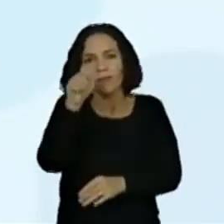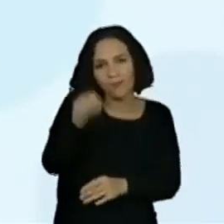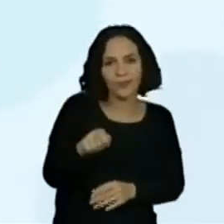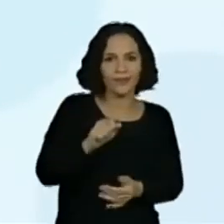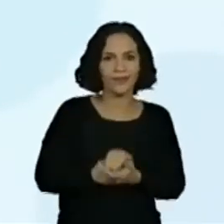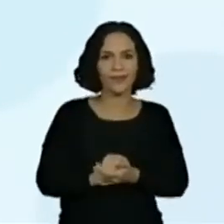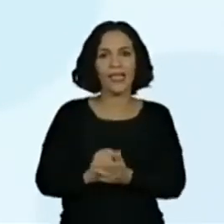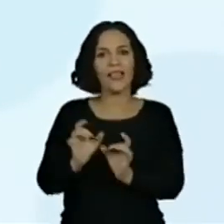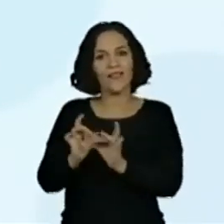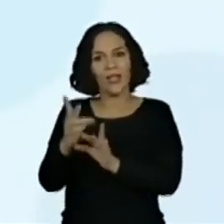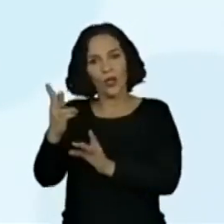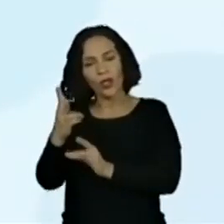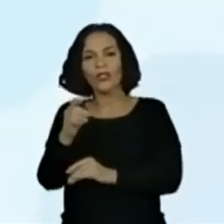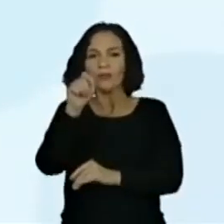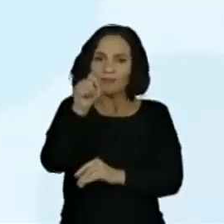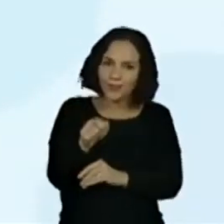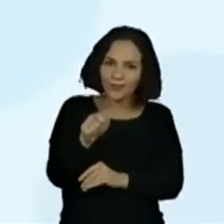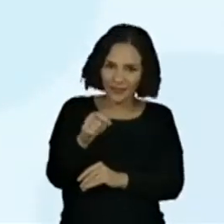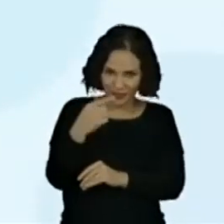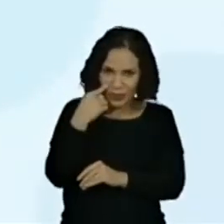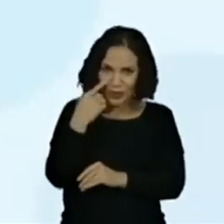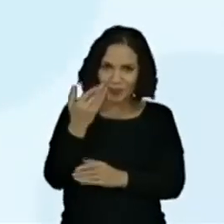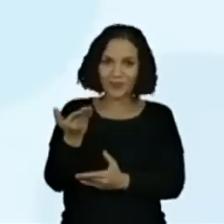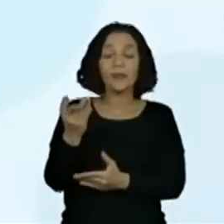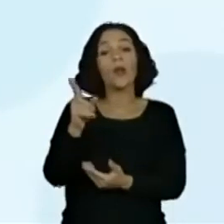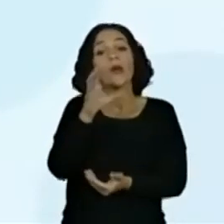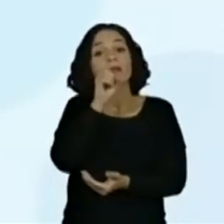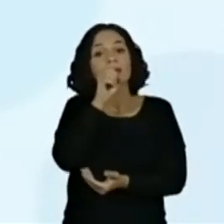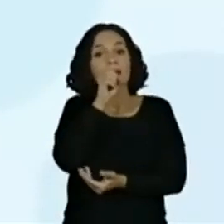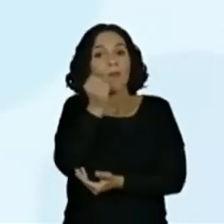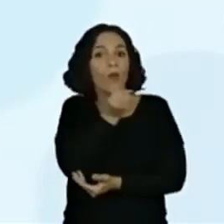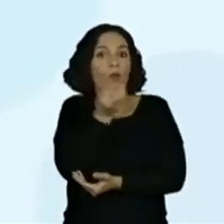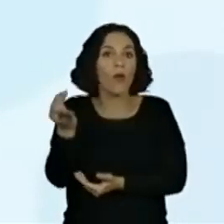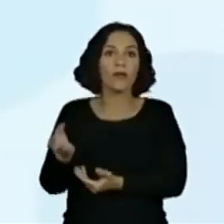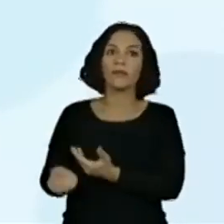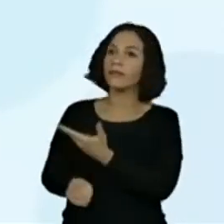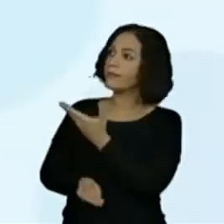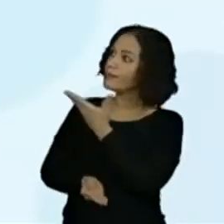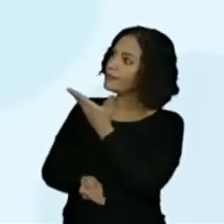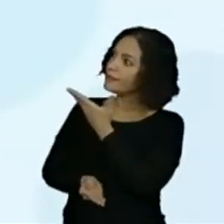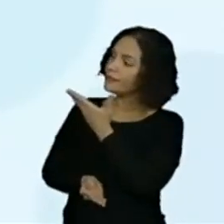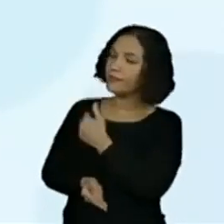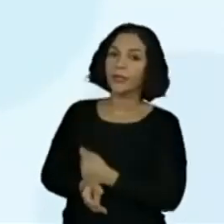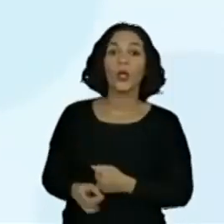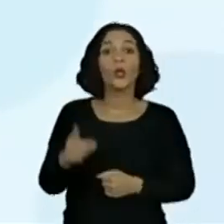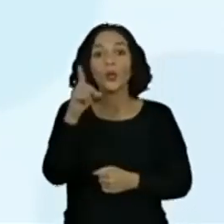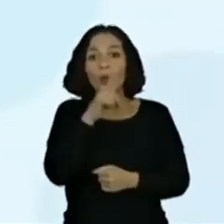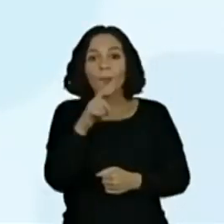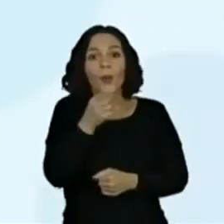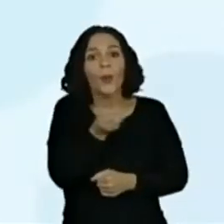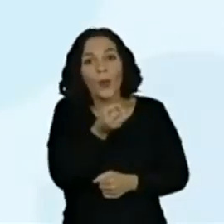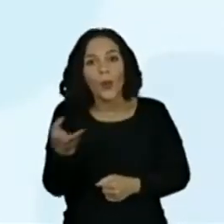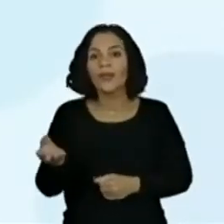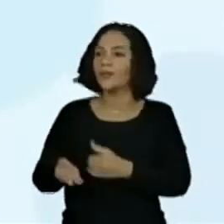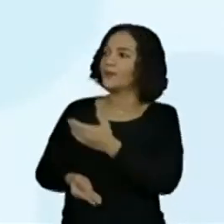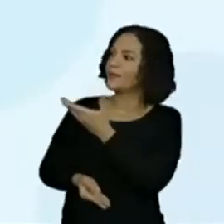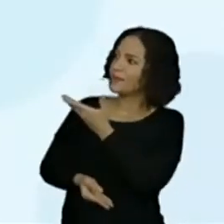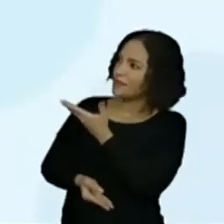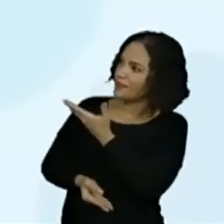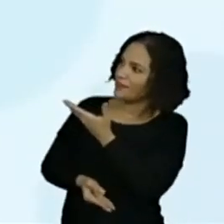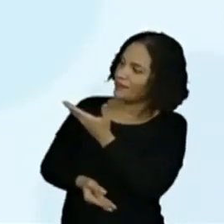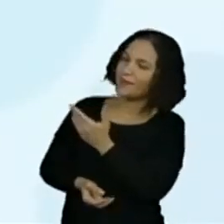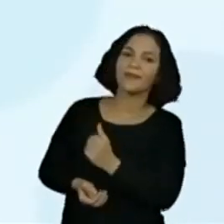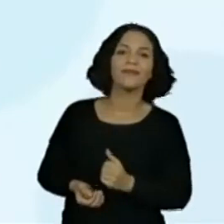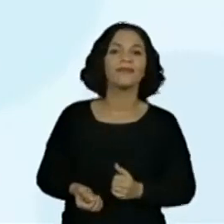sábado, a quantidade que ele vendeu e no domingo. O seu Pedro faz esse tipo